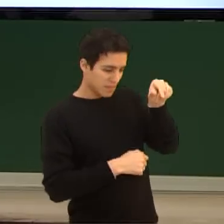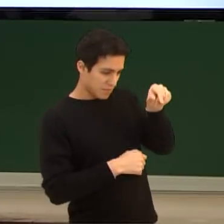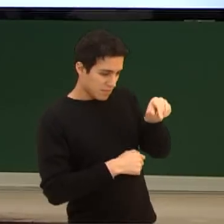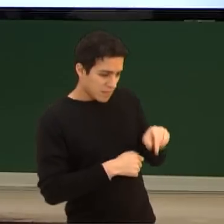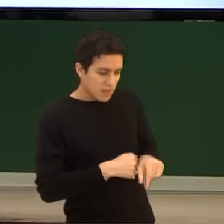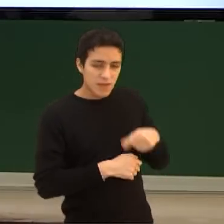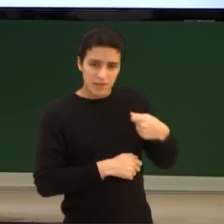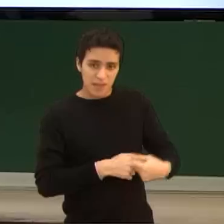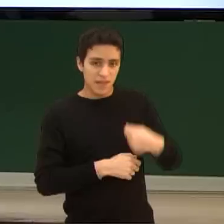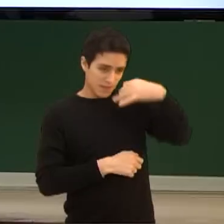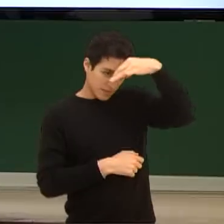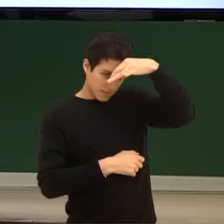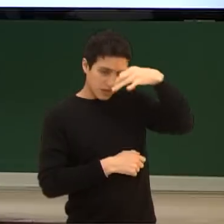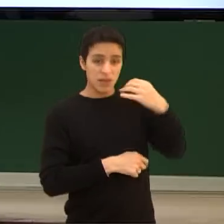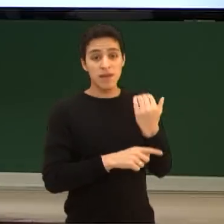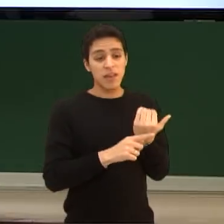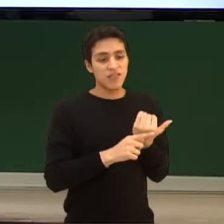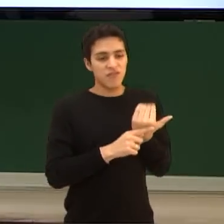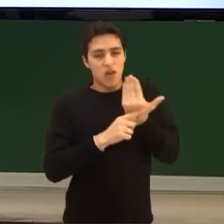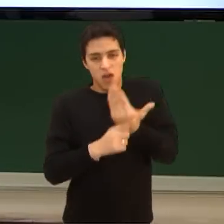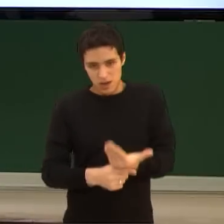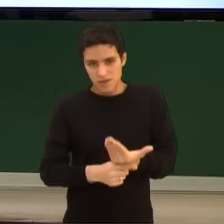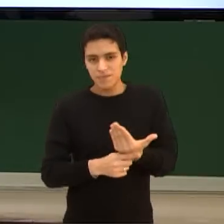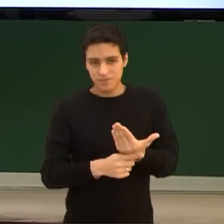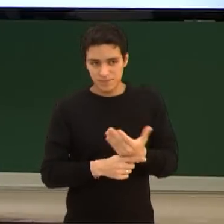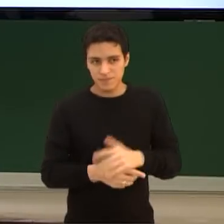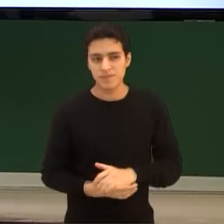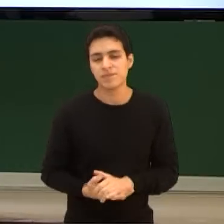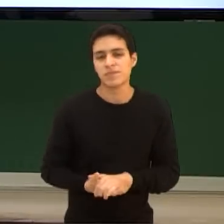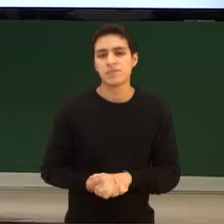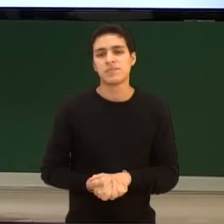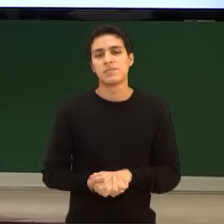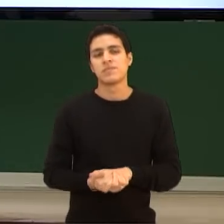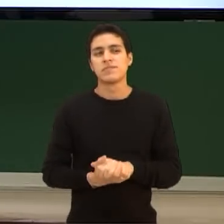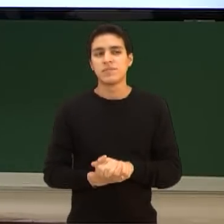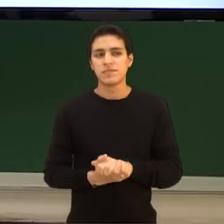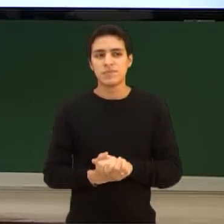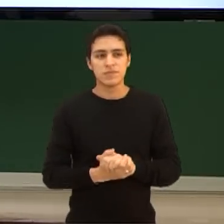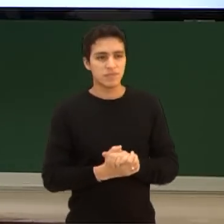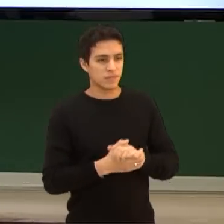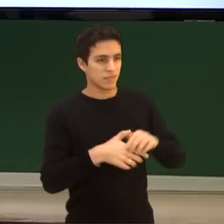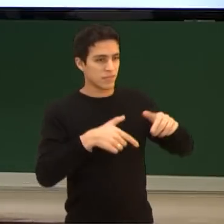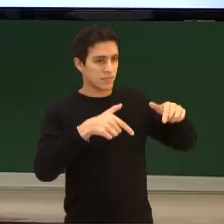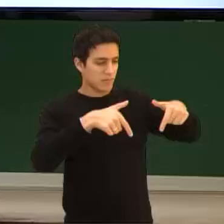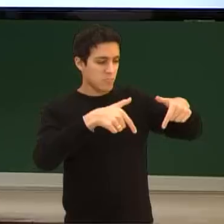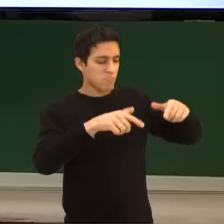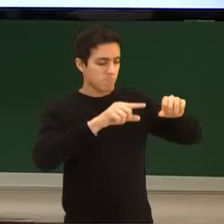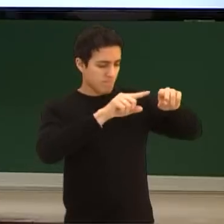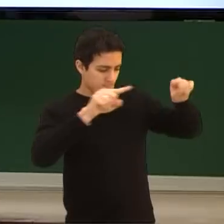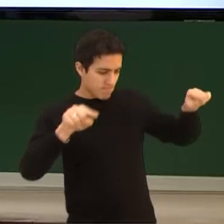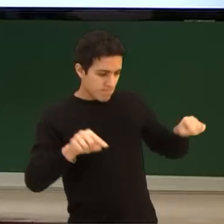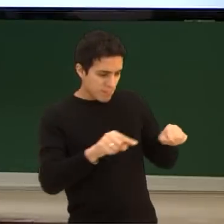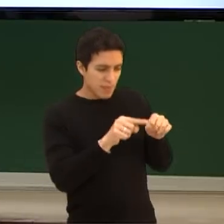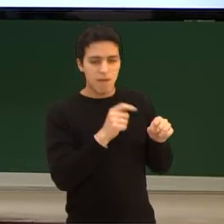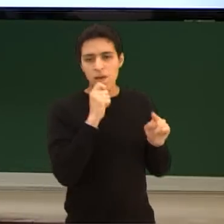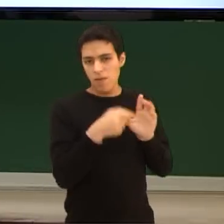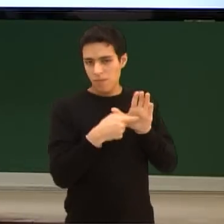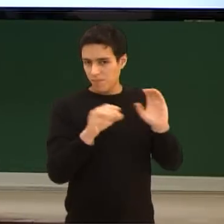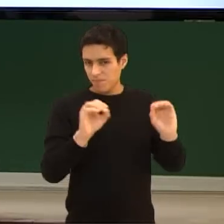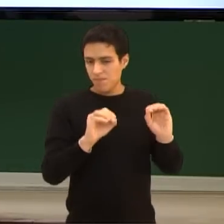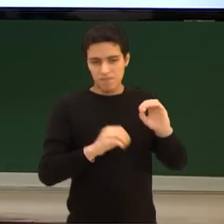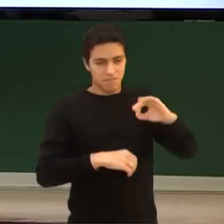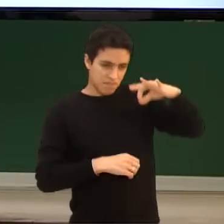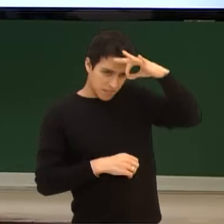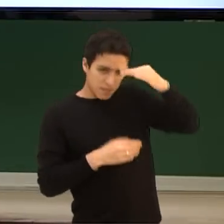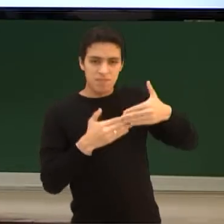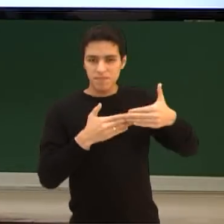esse canal aqui mais externo, daí mais, né, para baixo aqui, que nessa imagem não está aparecendo a parte externa, né? A gente vai